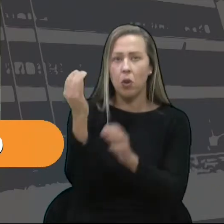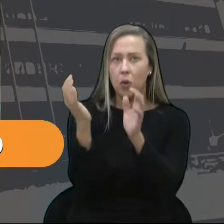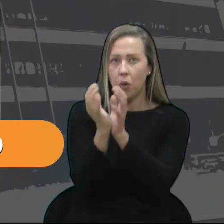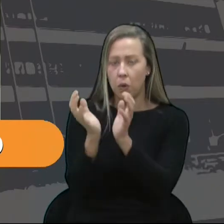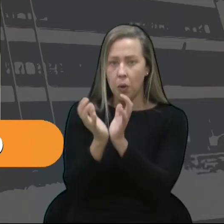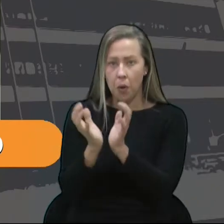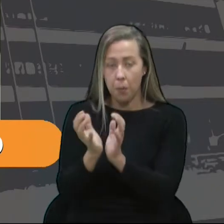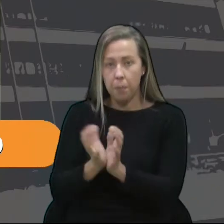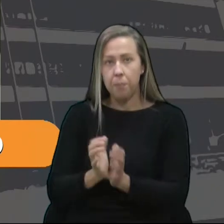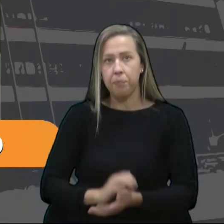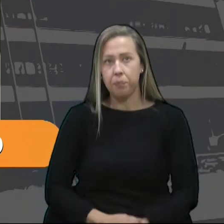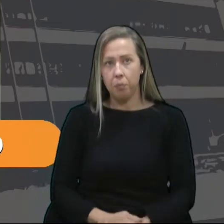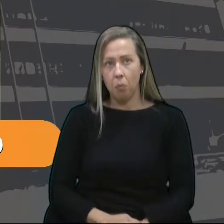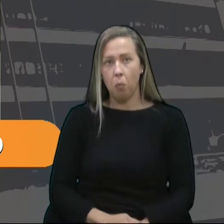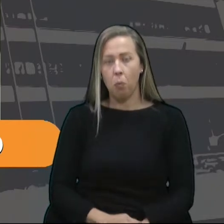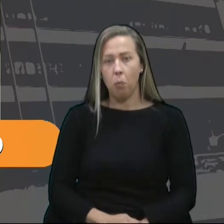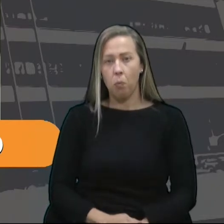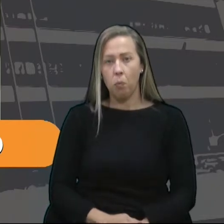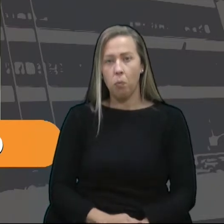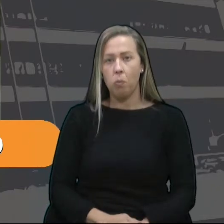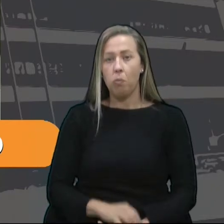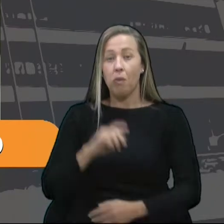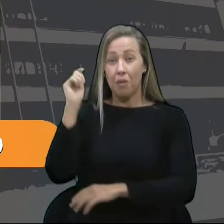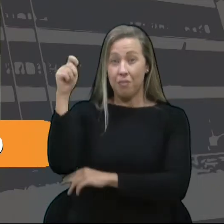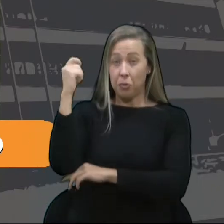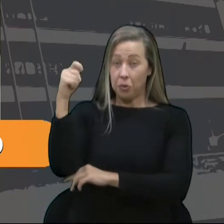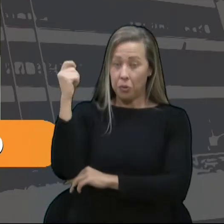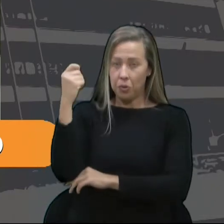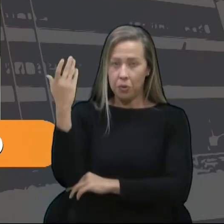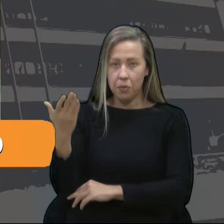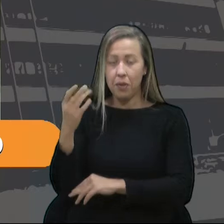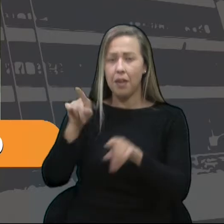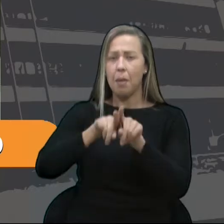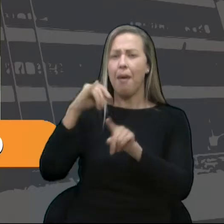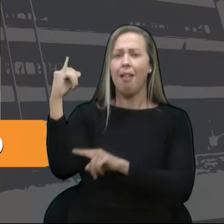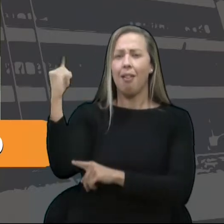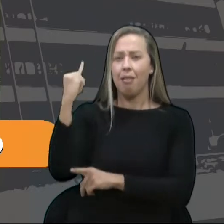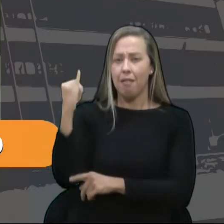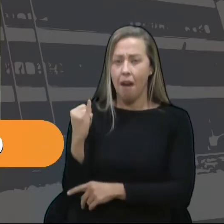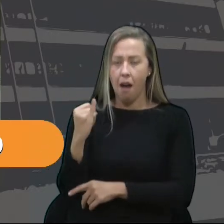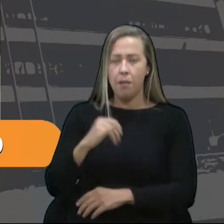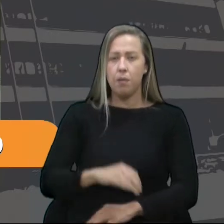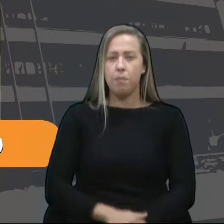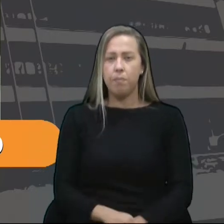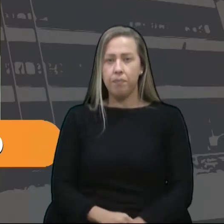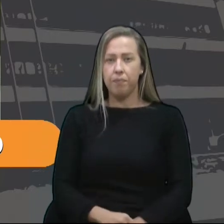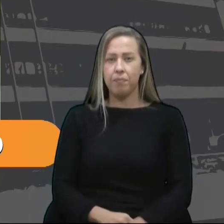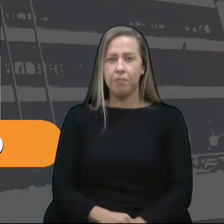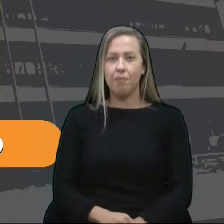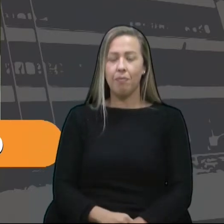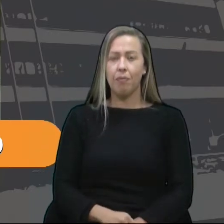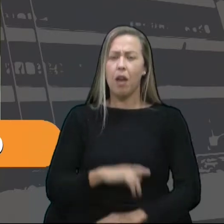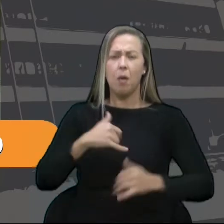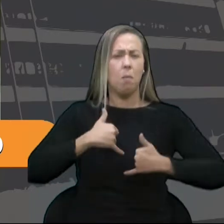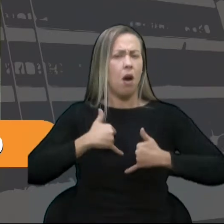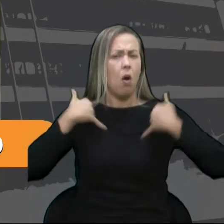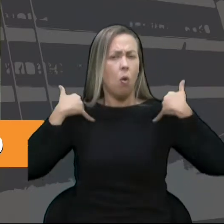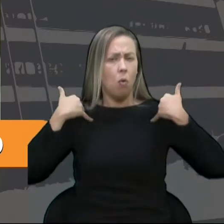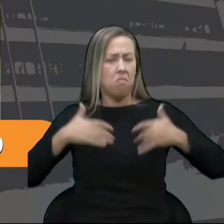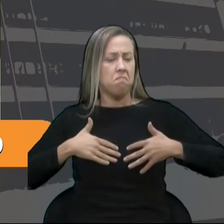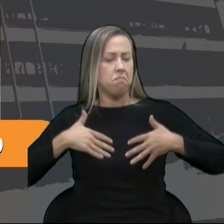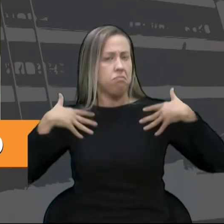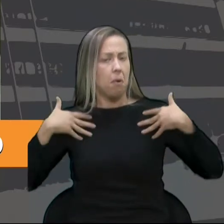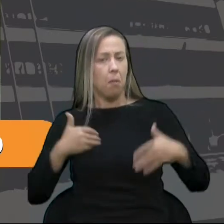colegas, aí no Rio Grande do Sul, lá na Itália, e é uma honra para mim